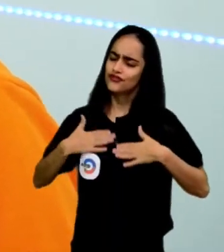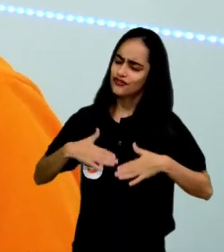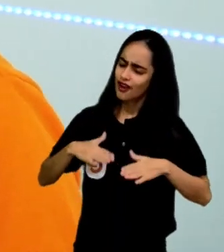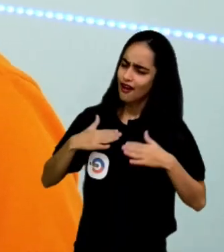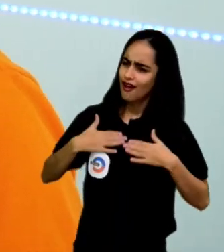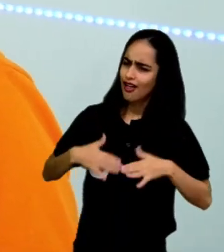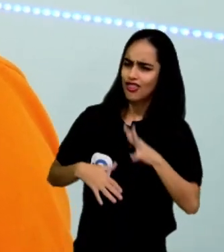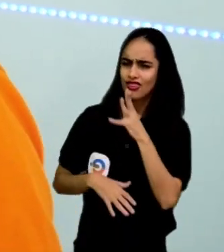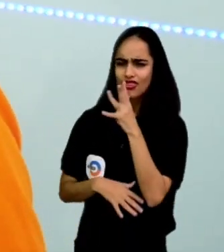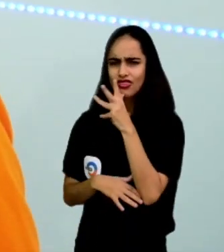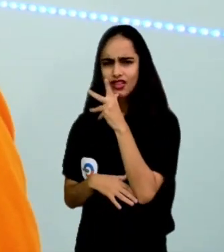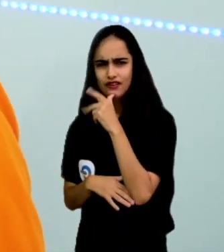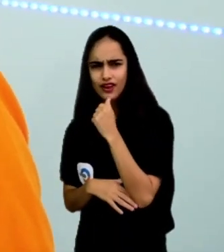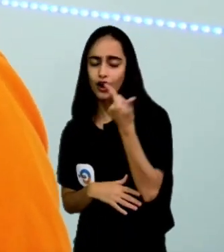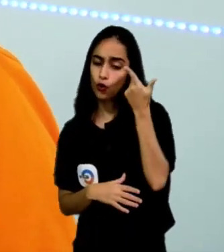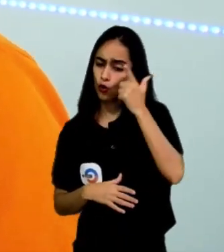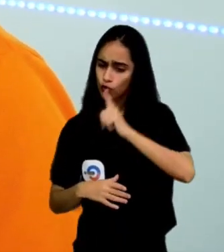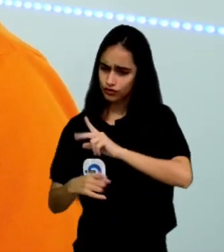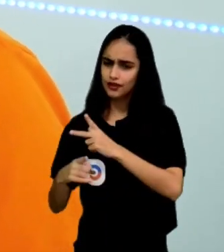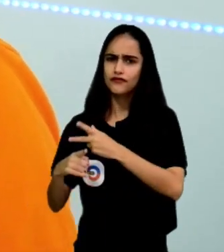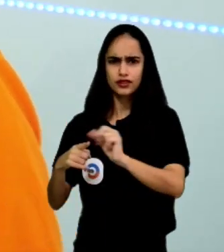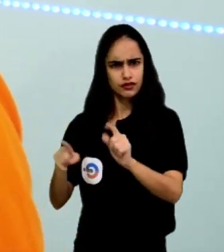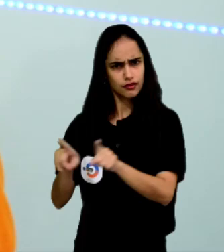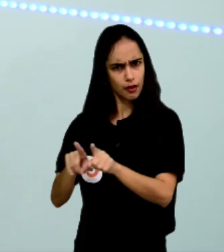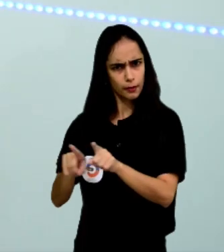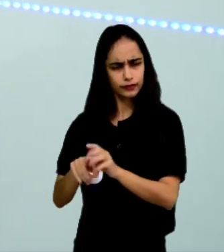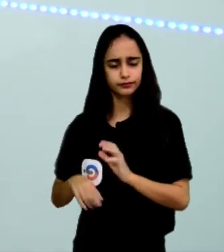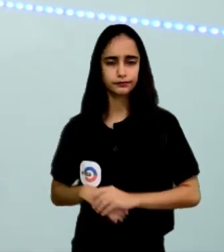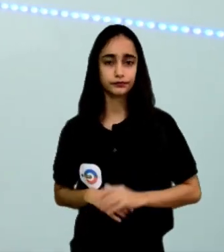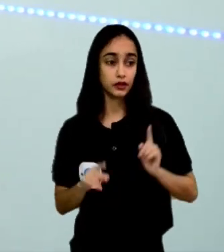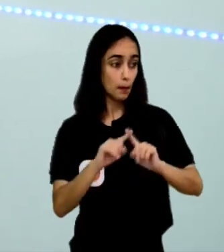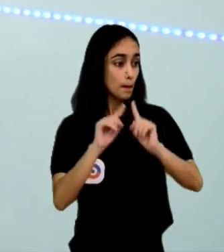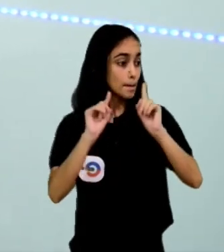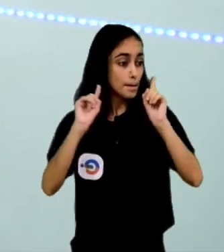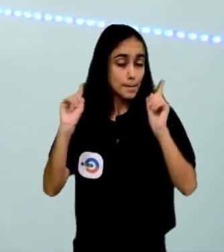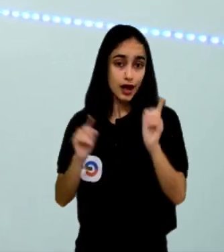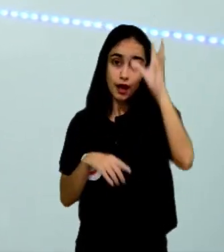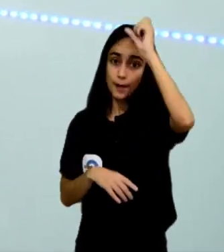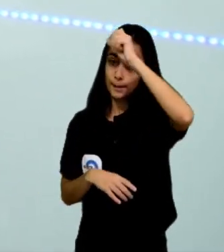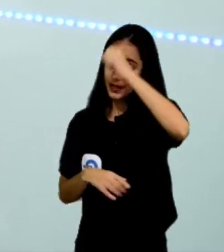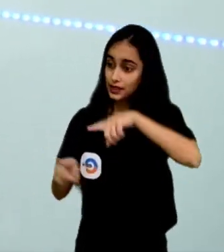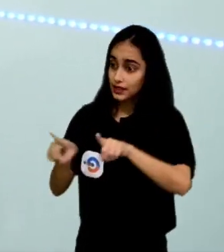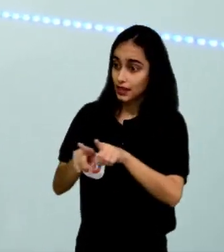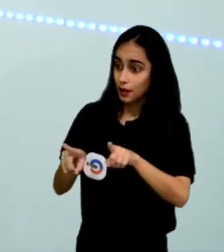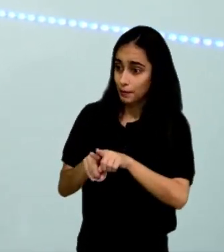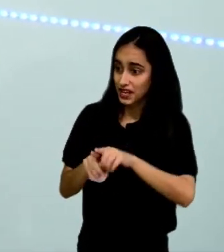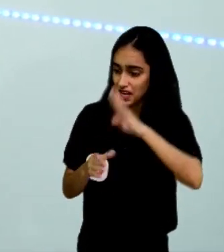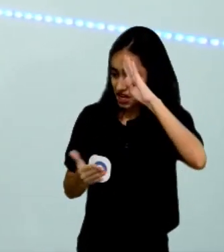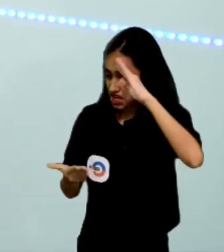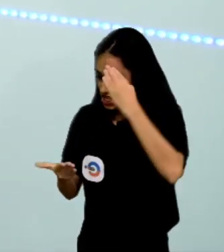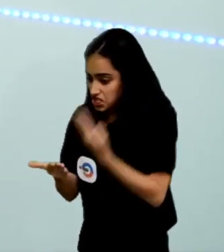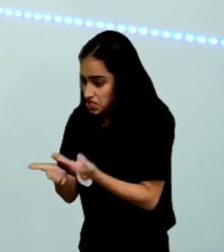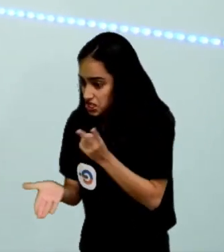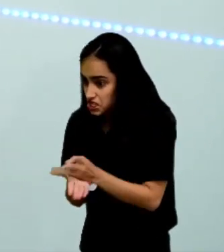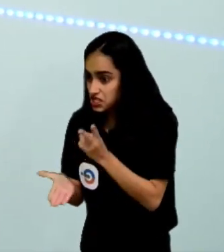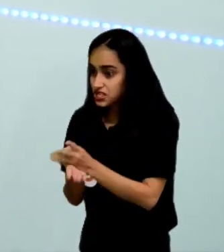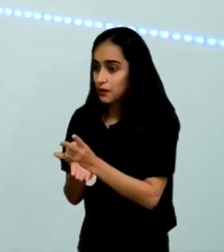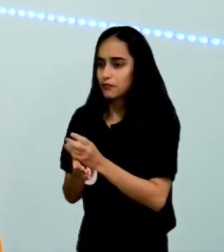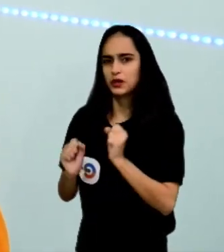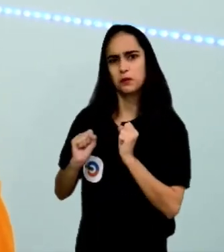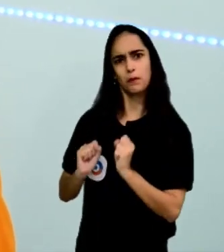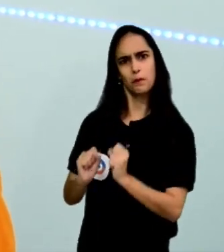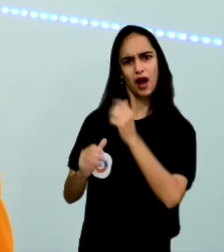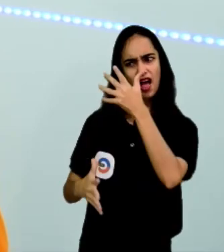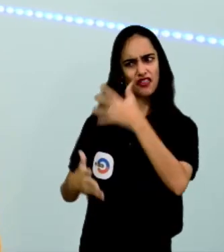mas, professora Eli, eu aprendi também que o excesso de confiança pode ser um obstáculo para alcançarmos